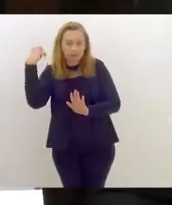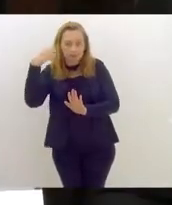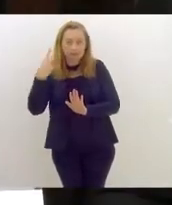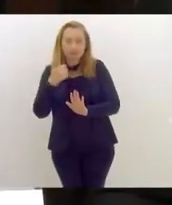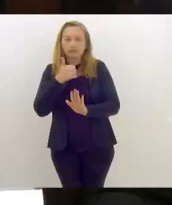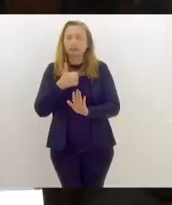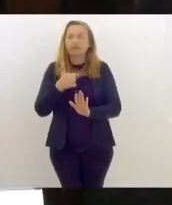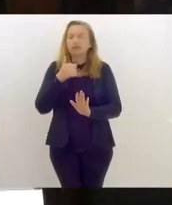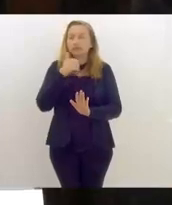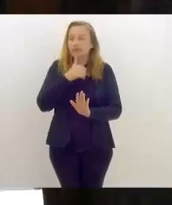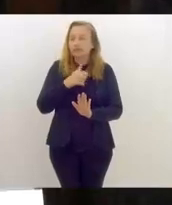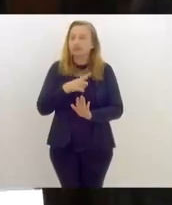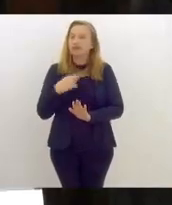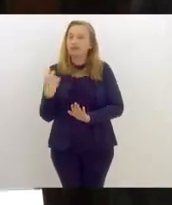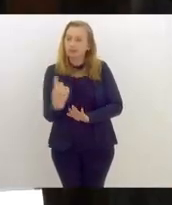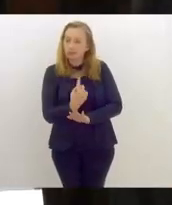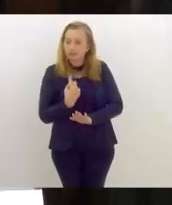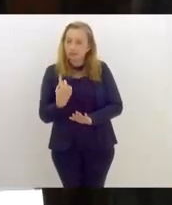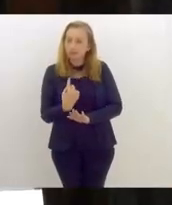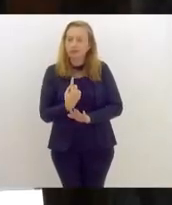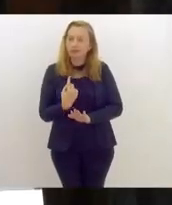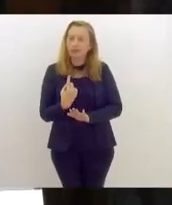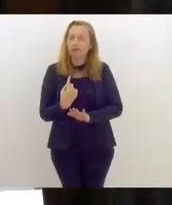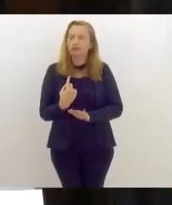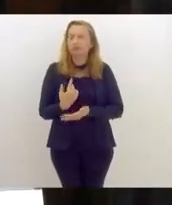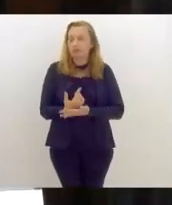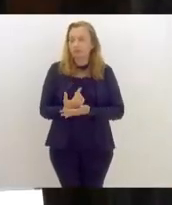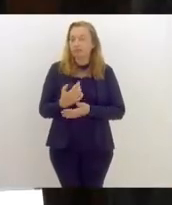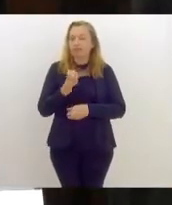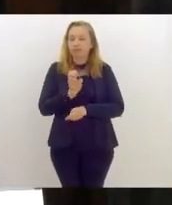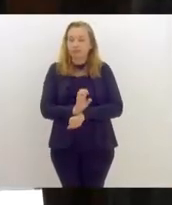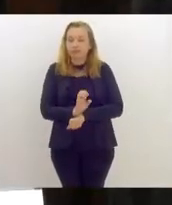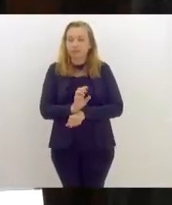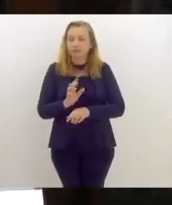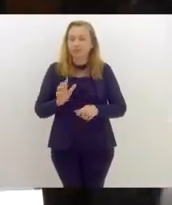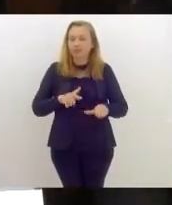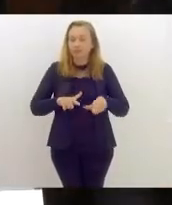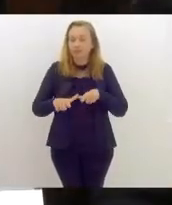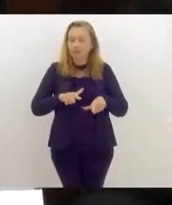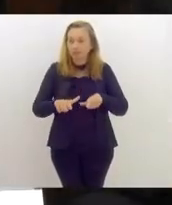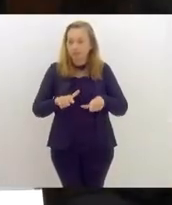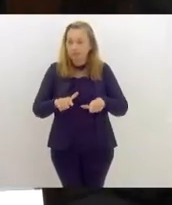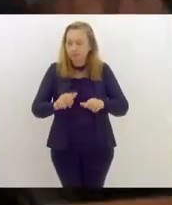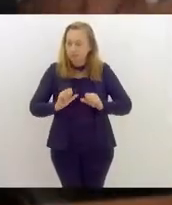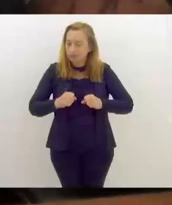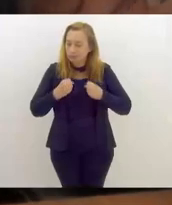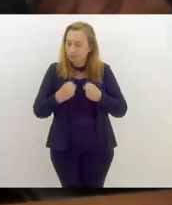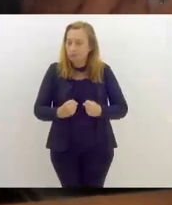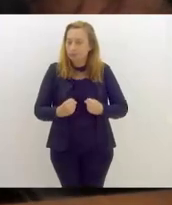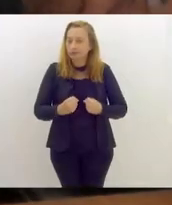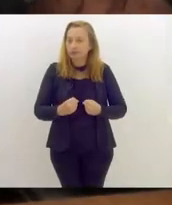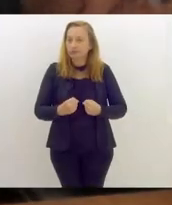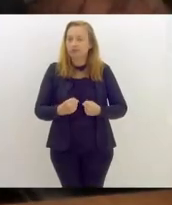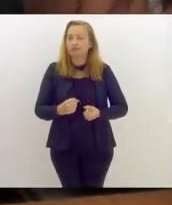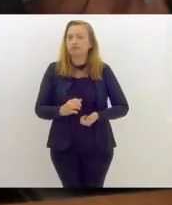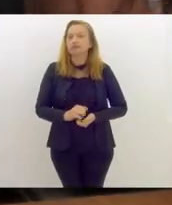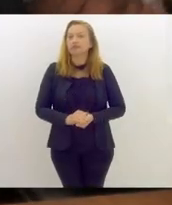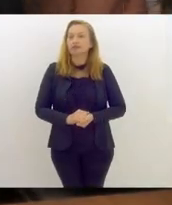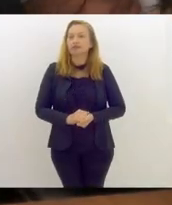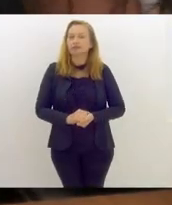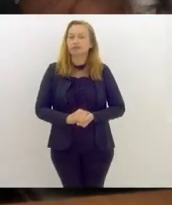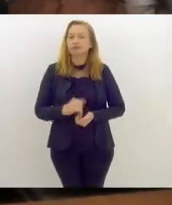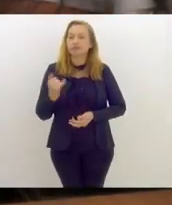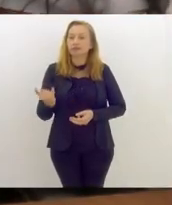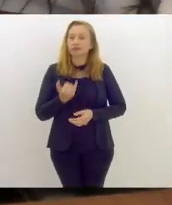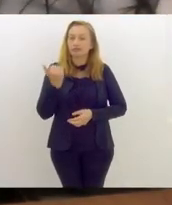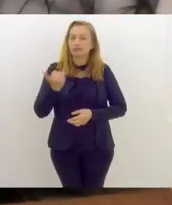seu exercício da sua função de uma forma tão firme e destacando aí